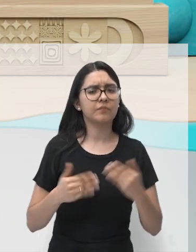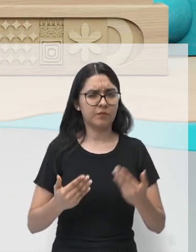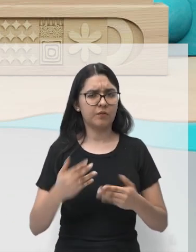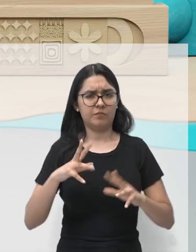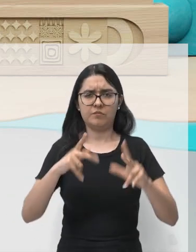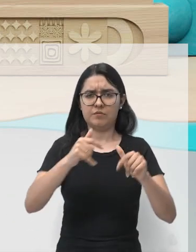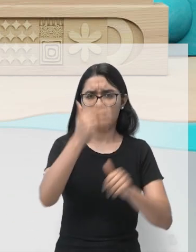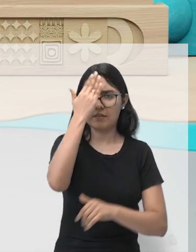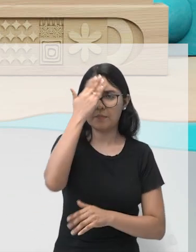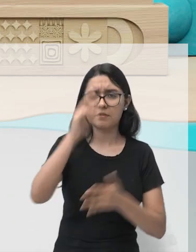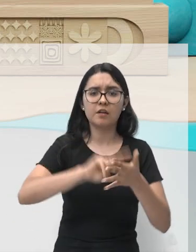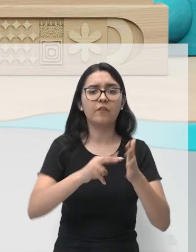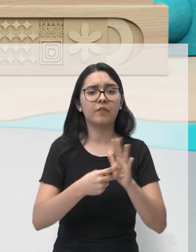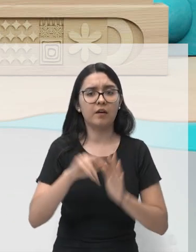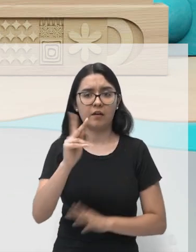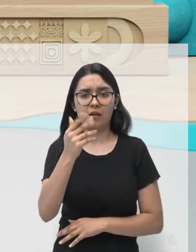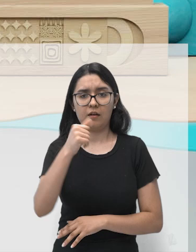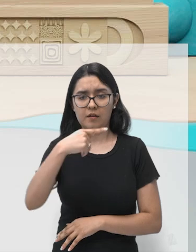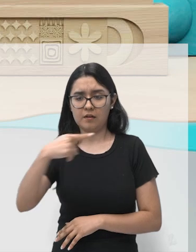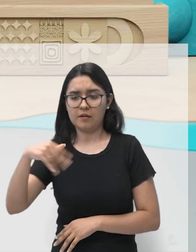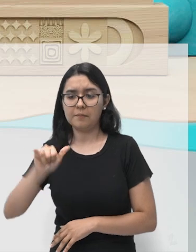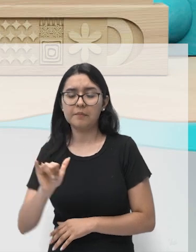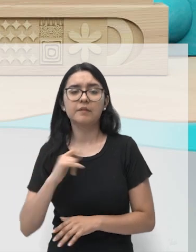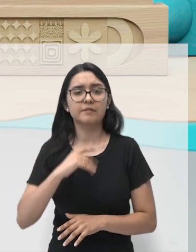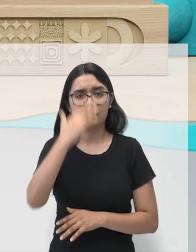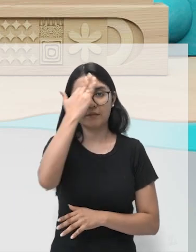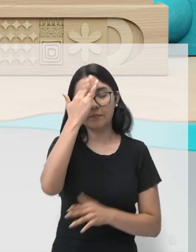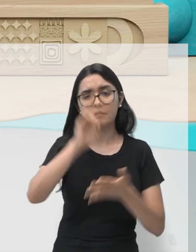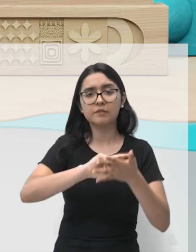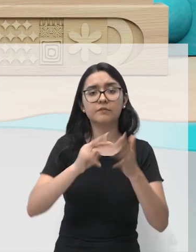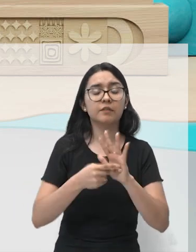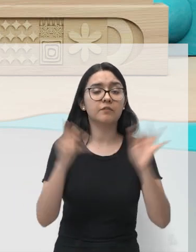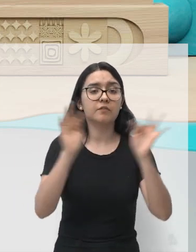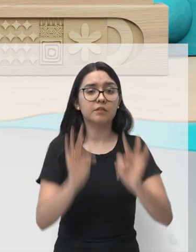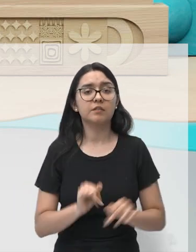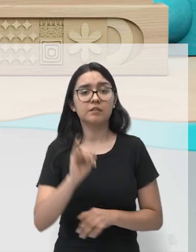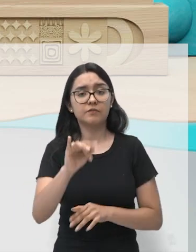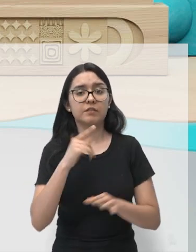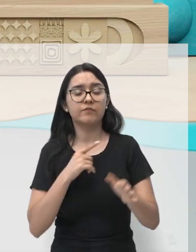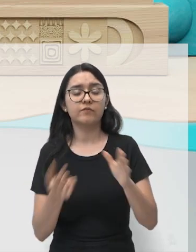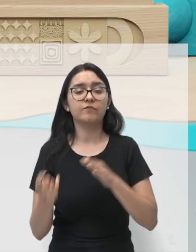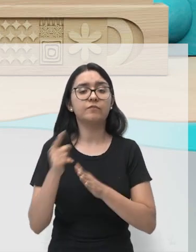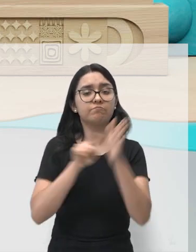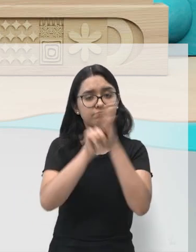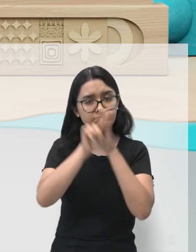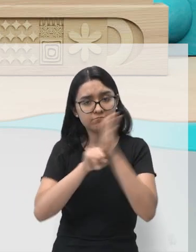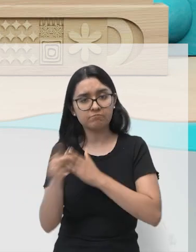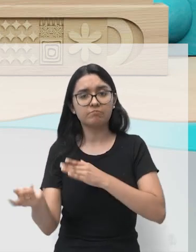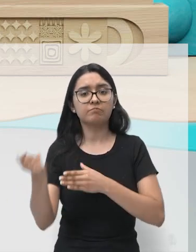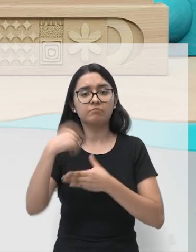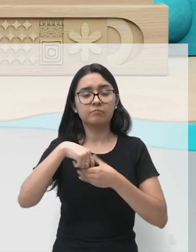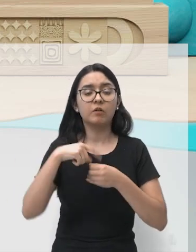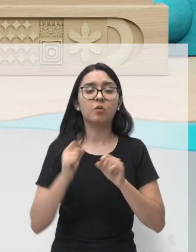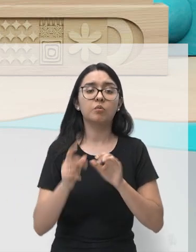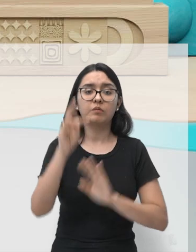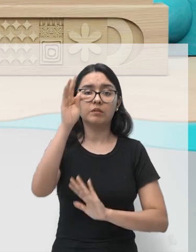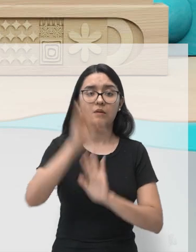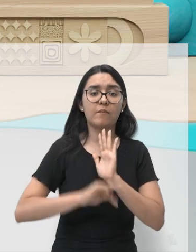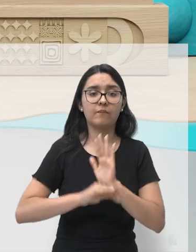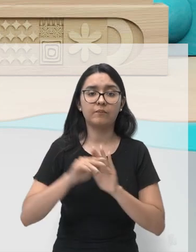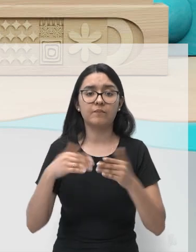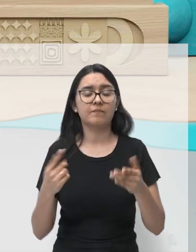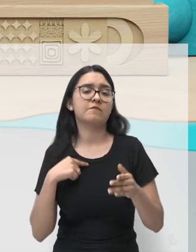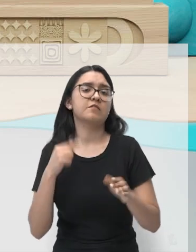que é happy, certo? Então, analisando aqui, se você voltar para o texto, você provavelmente não vai encontrar a